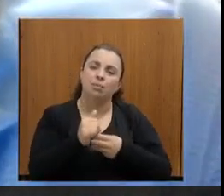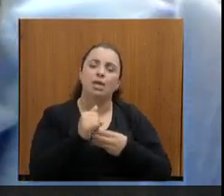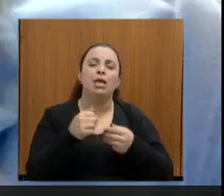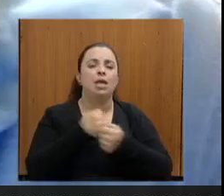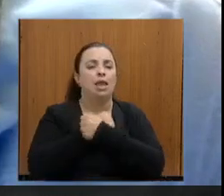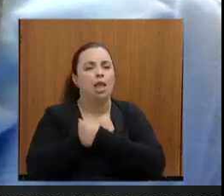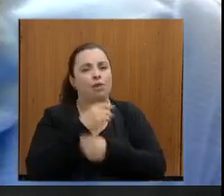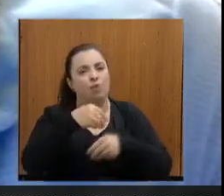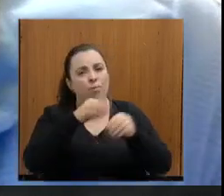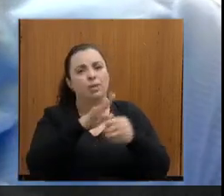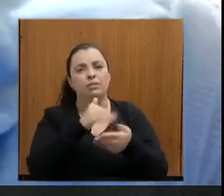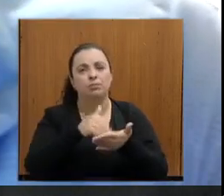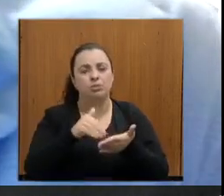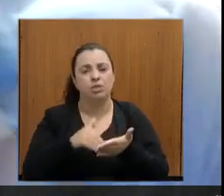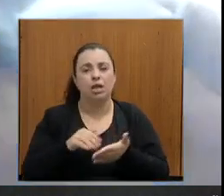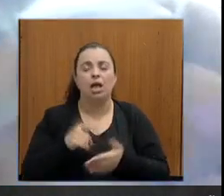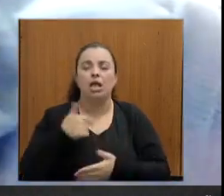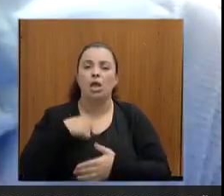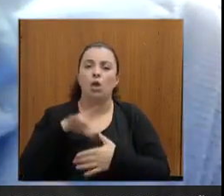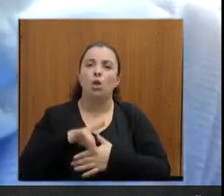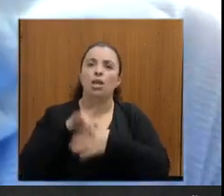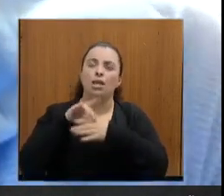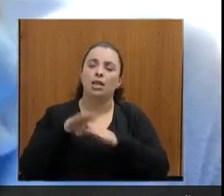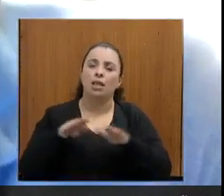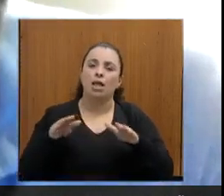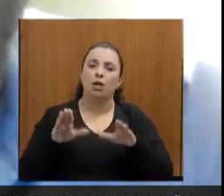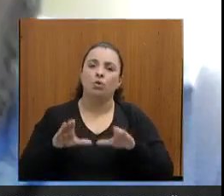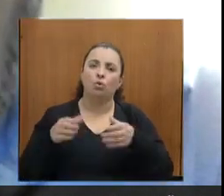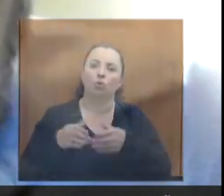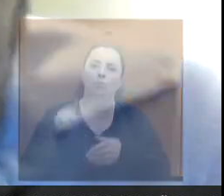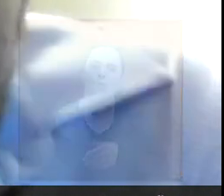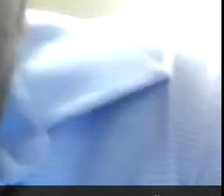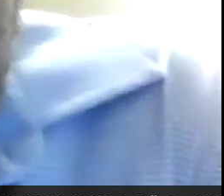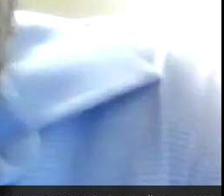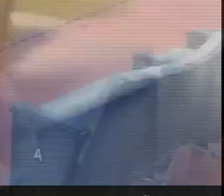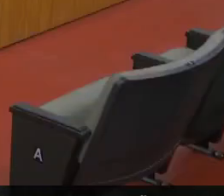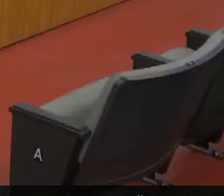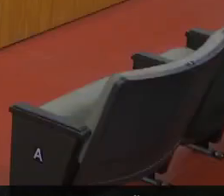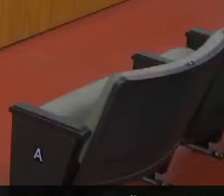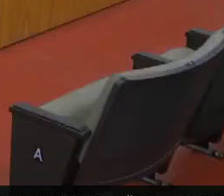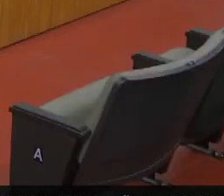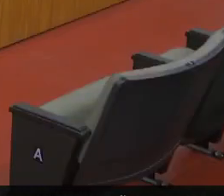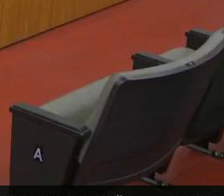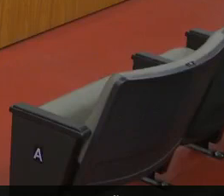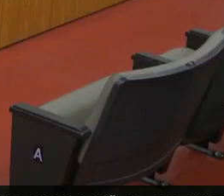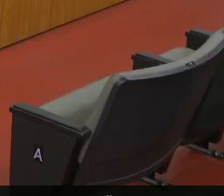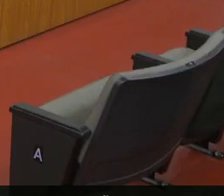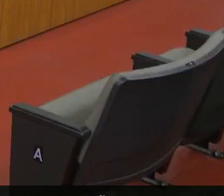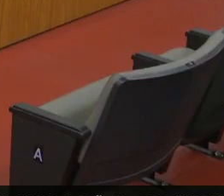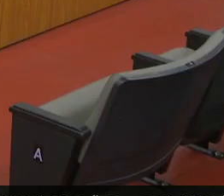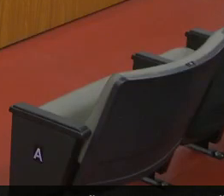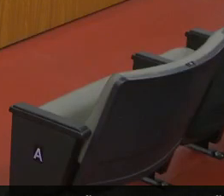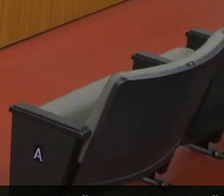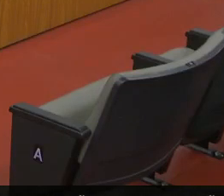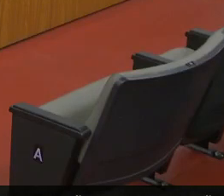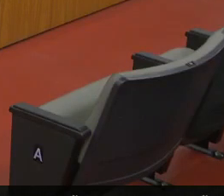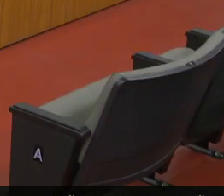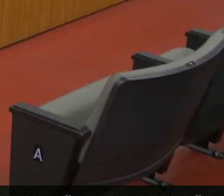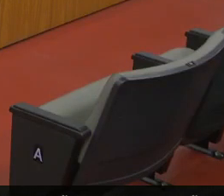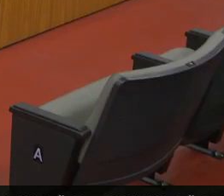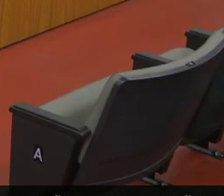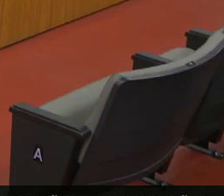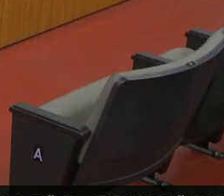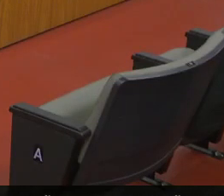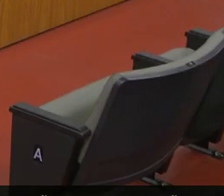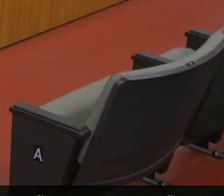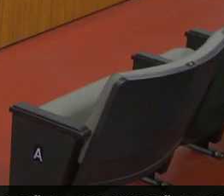ser um líder da bancada aqui nessa Assembleia uma boa tarde a todos e com a palavra o secretário Fernando passar